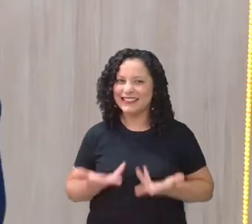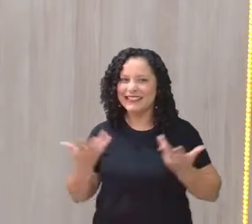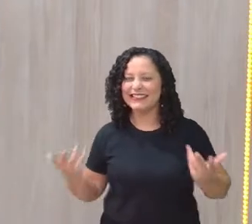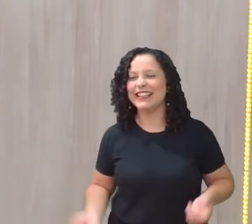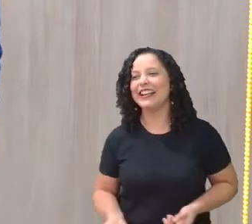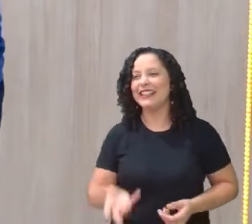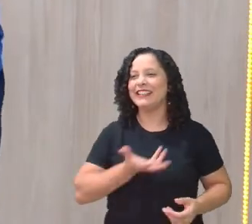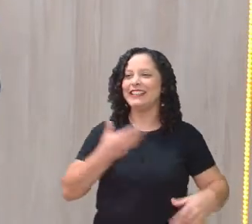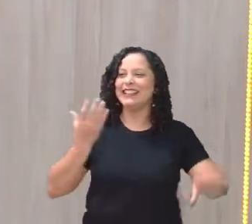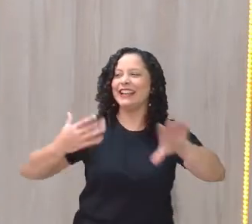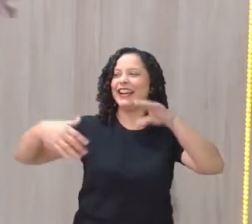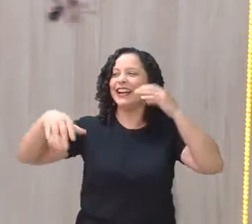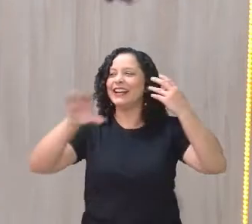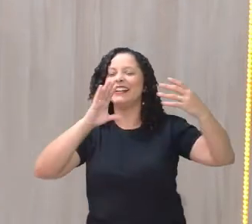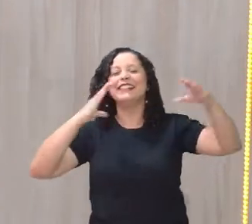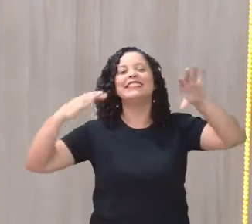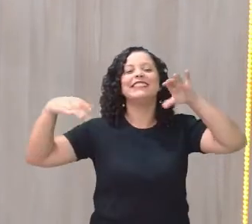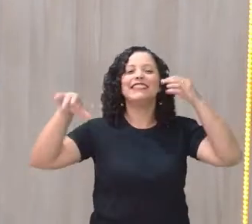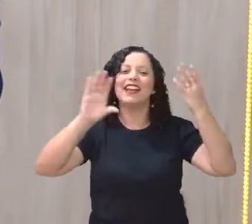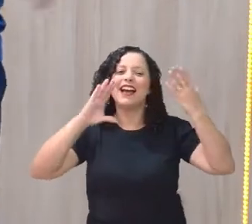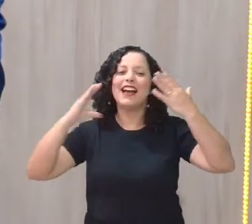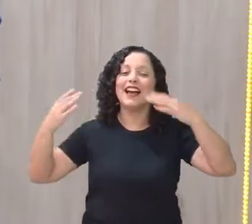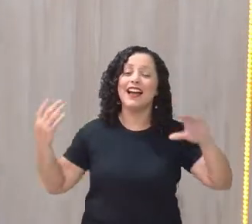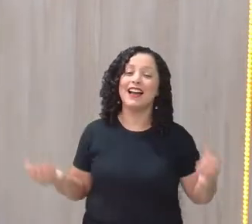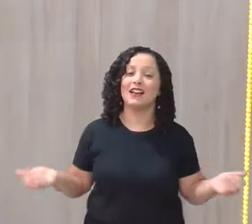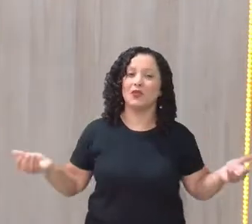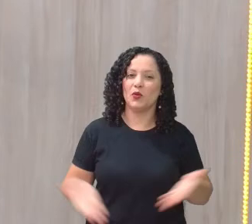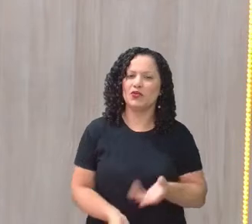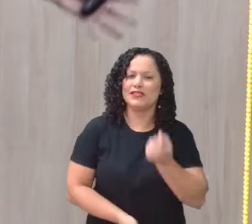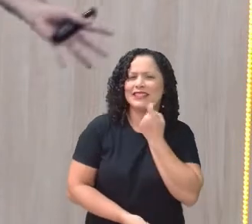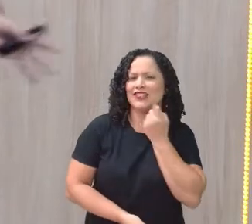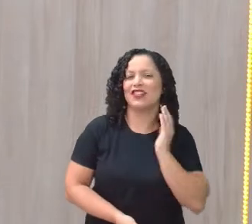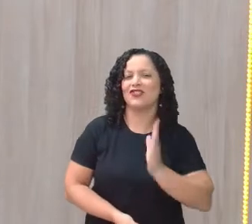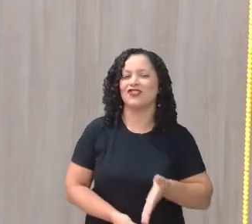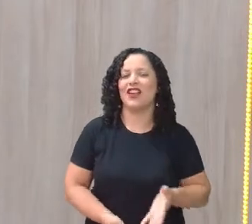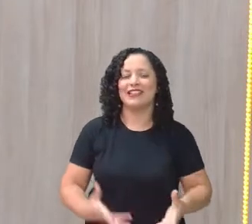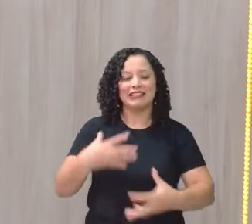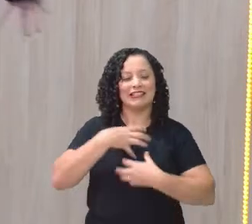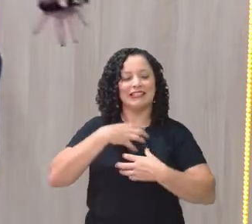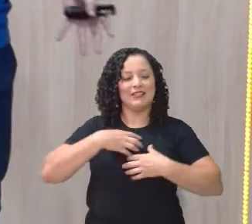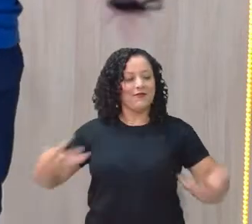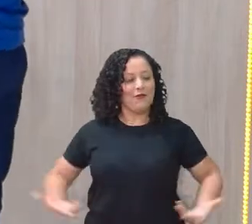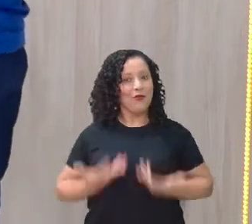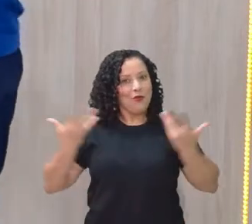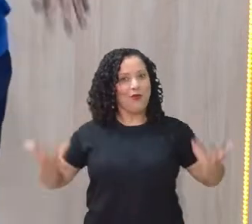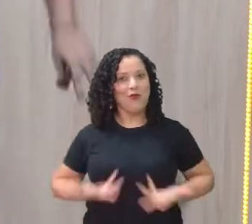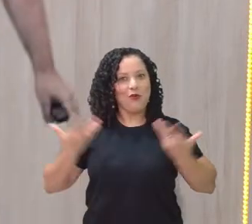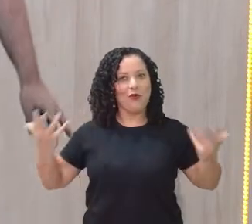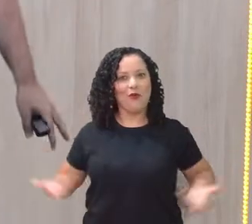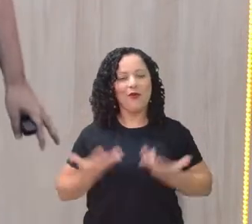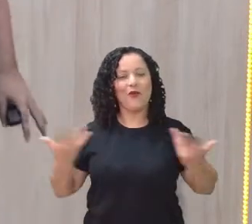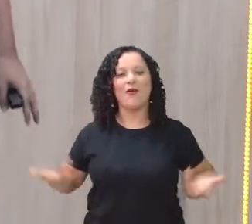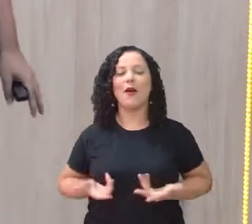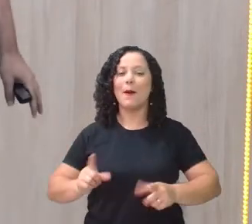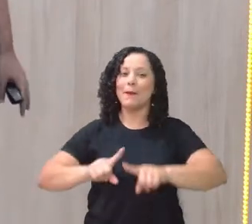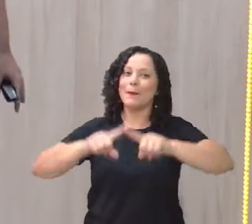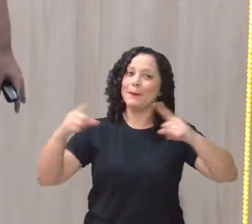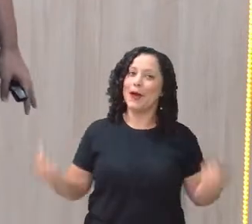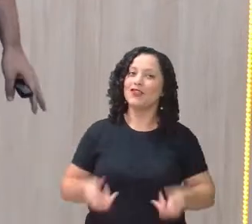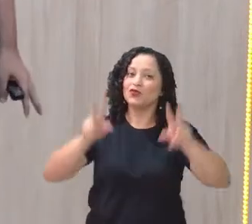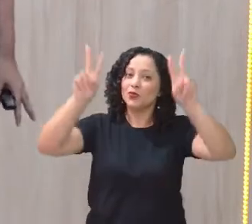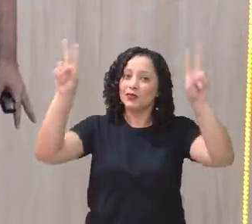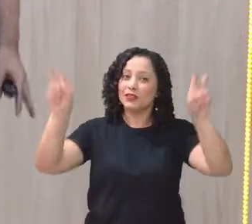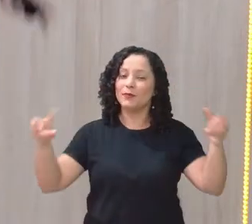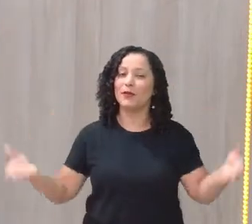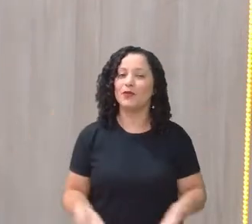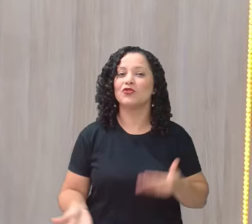poder cantar, bem aleatório nessa sexta-feira, né? Ele já está empolgado aí com o final de semana chegando, mas aí o tema da nossa